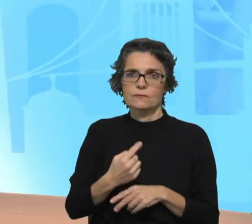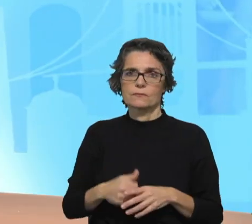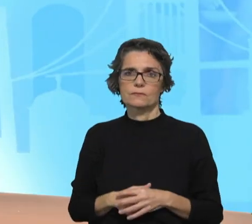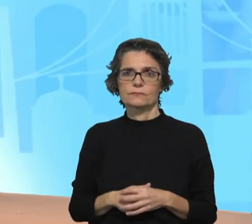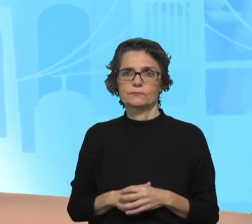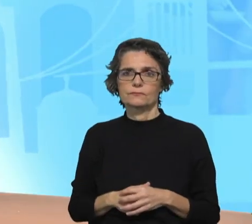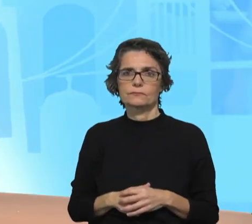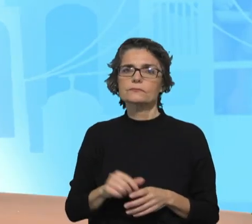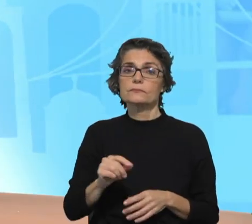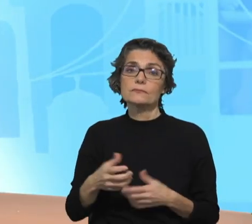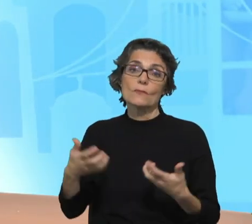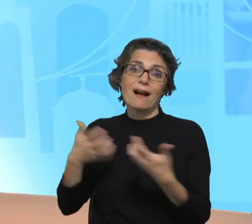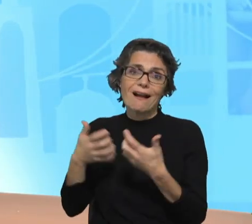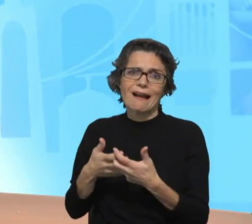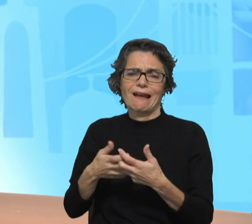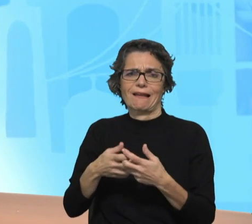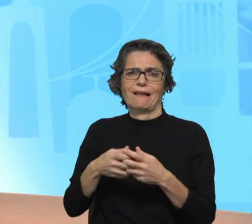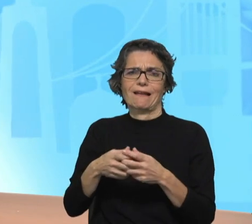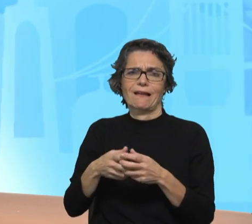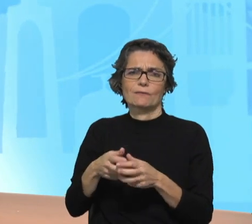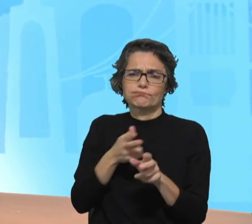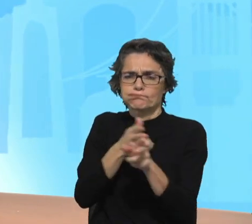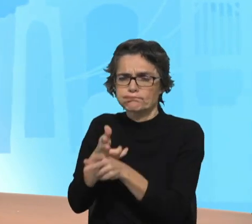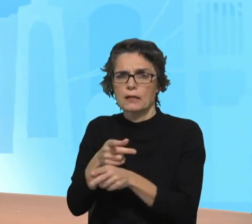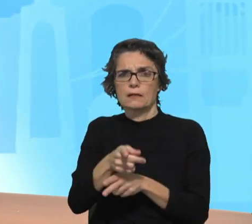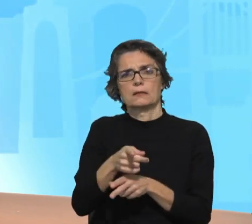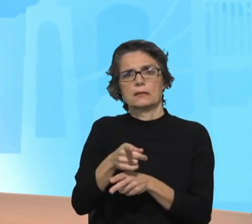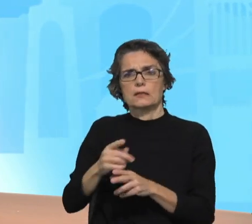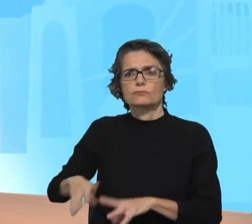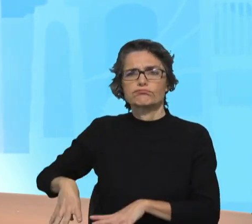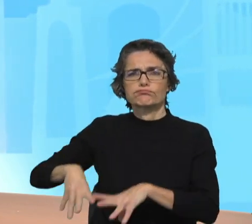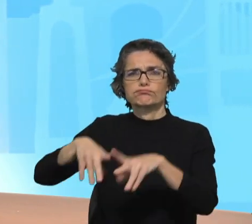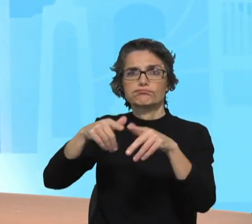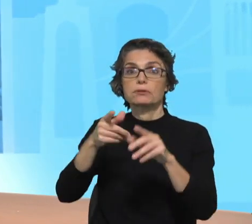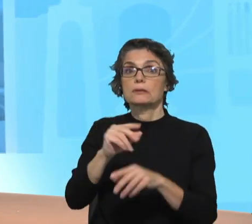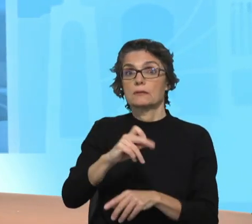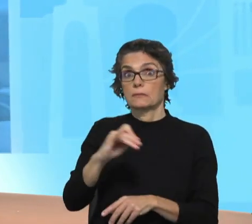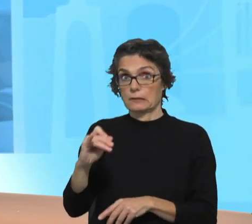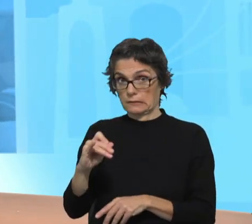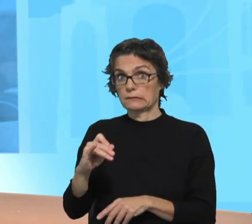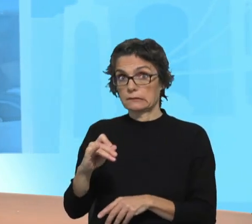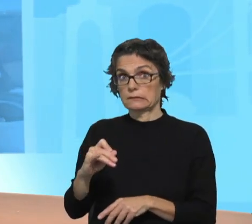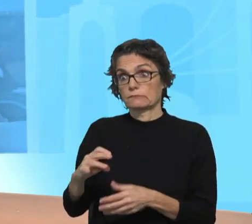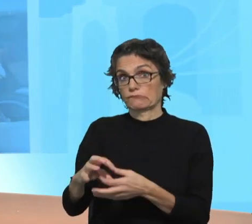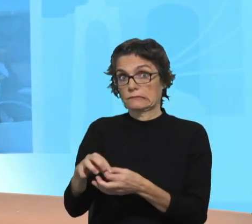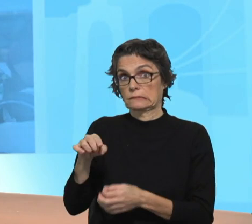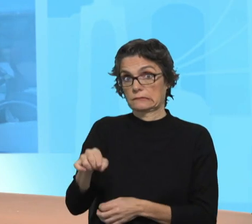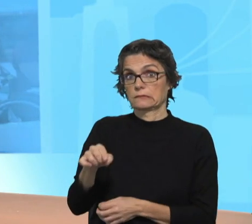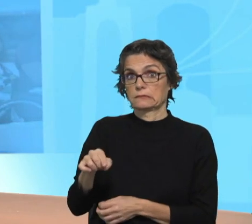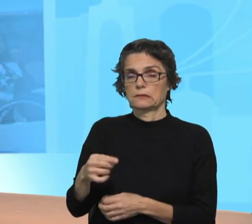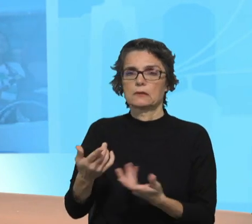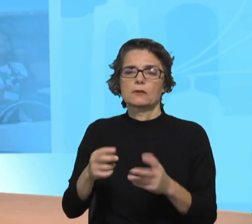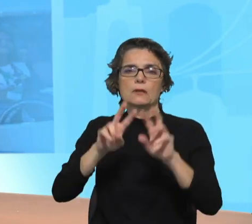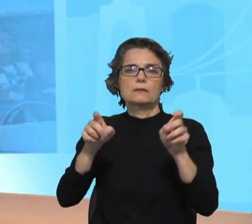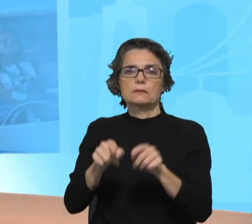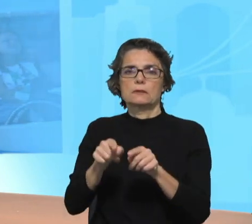e da guerra, infelizmente, persiste e desenvolve-se e terá aqui um aliado forte na inteligência artificial, não é? Agora, olhamos esta temática também a